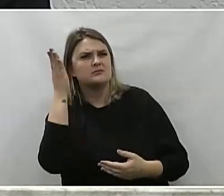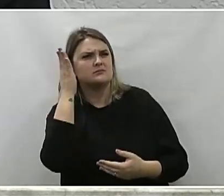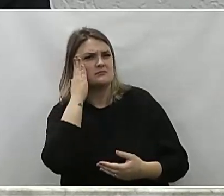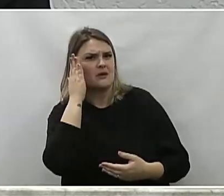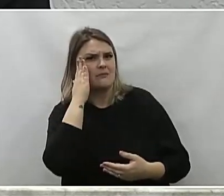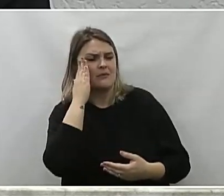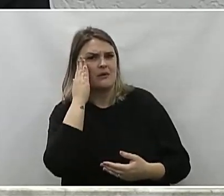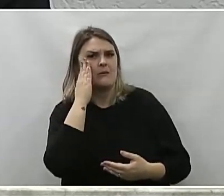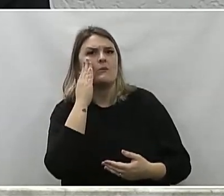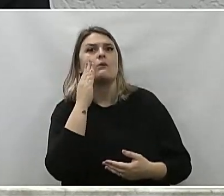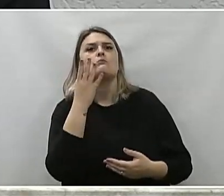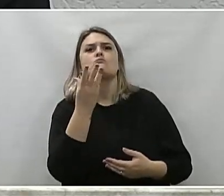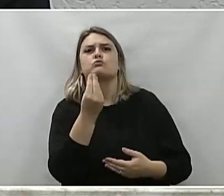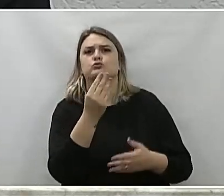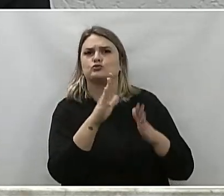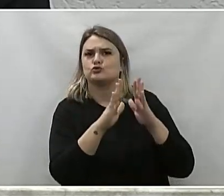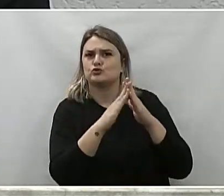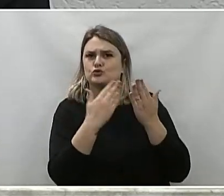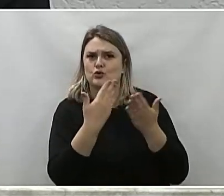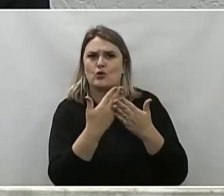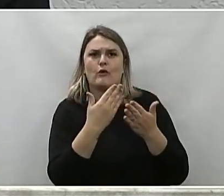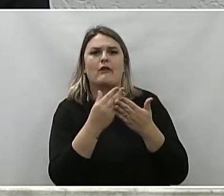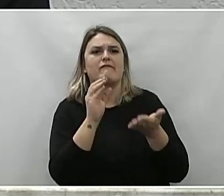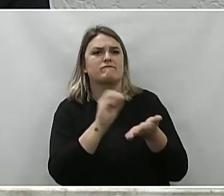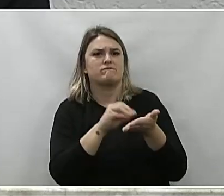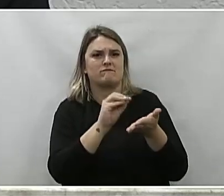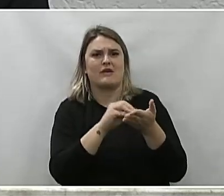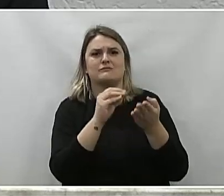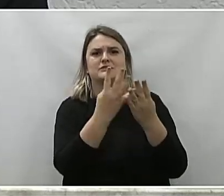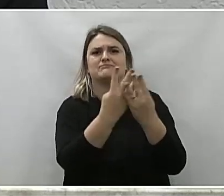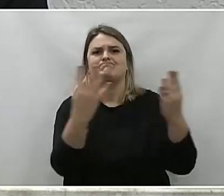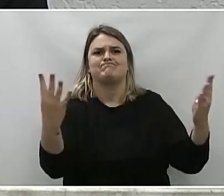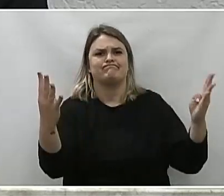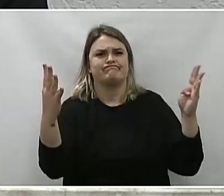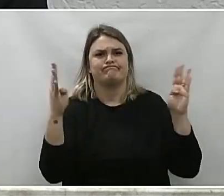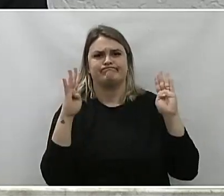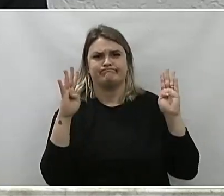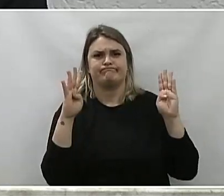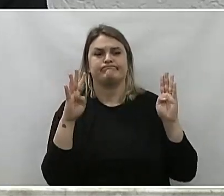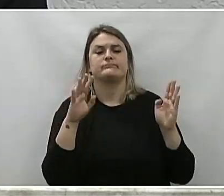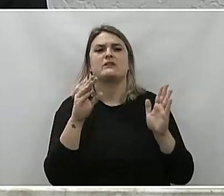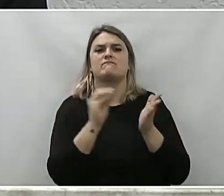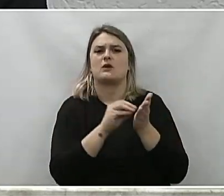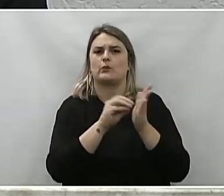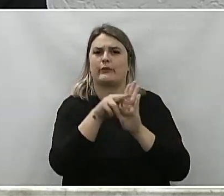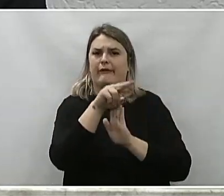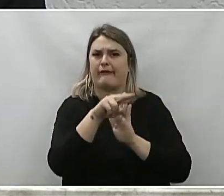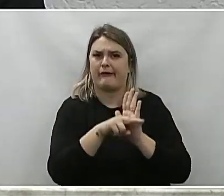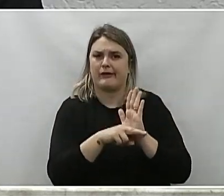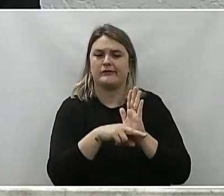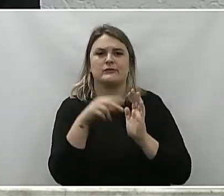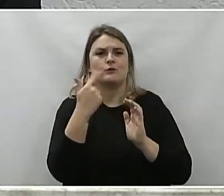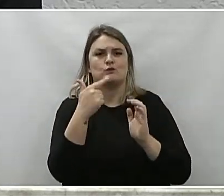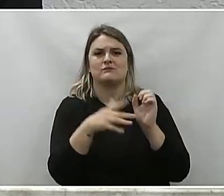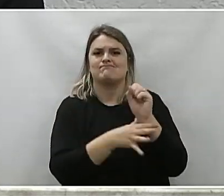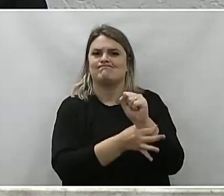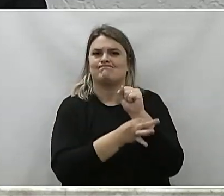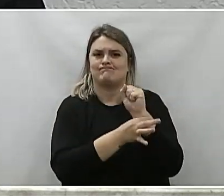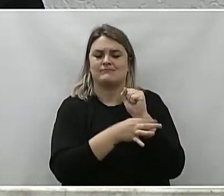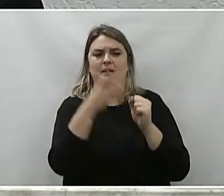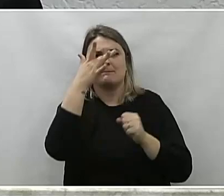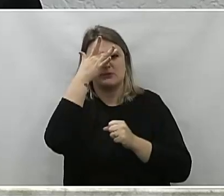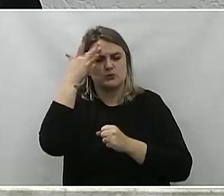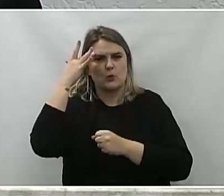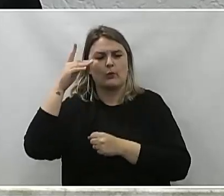que muitos estabelecimentos possuem esse equipamento de segurança totalmente irregular trazendo insegurança as